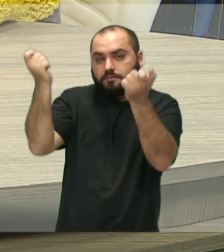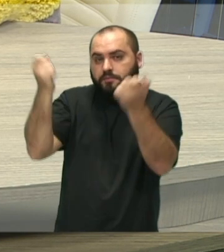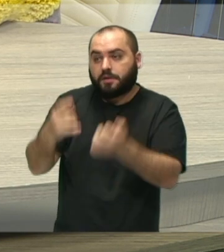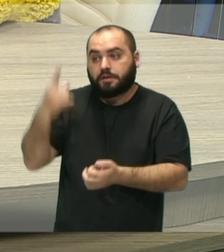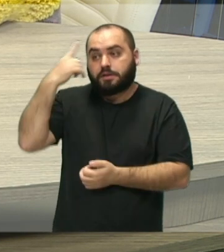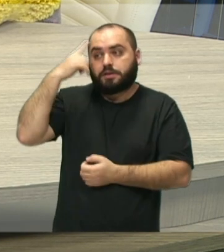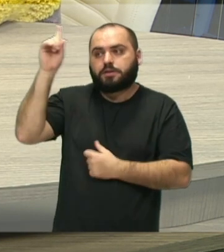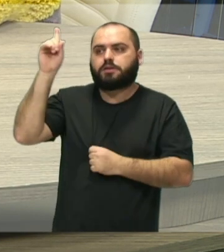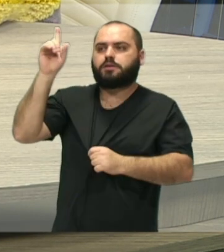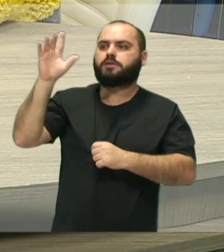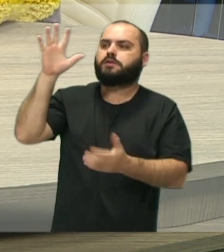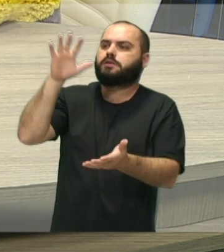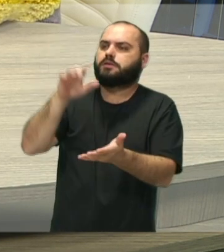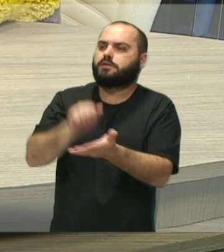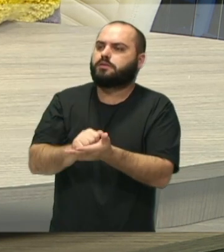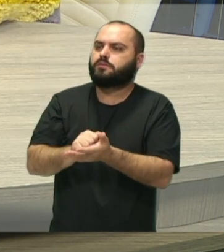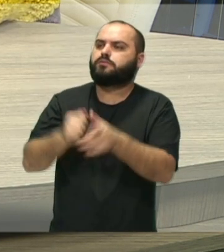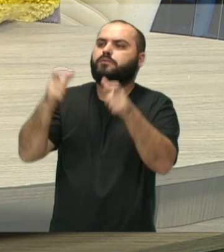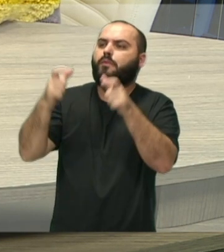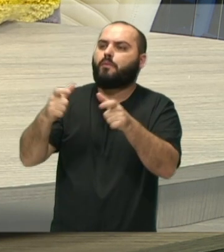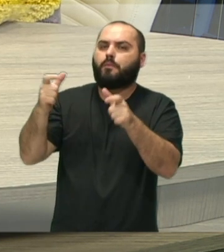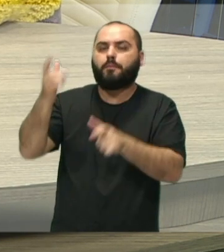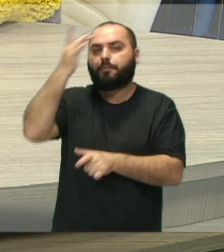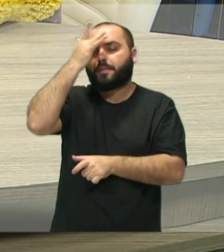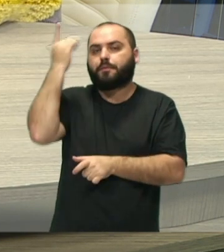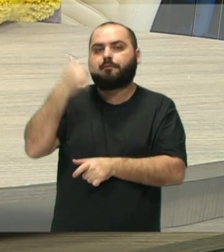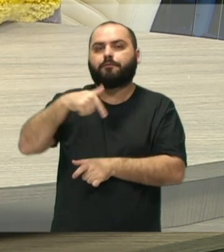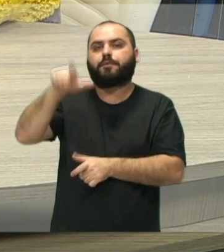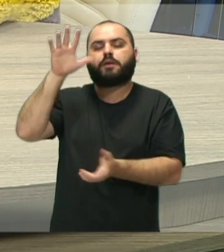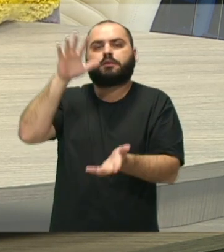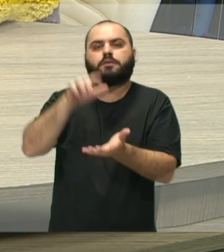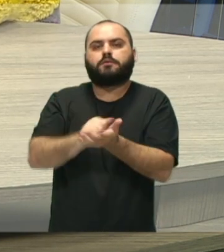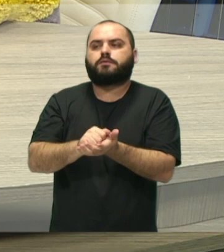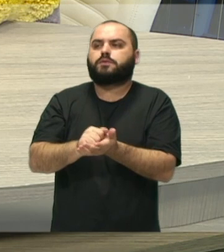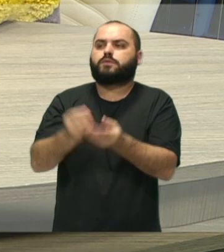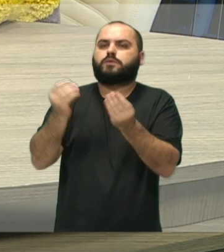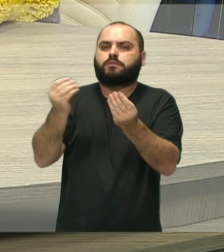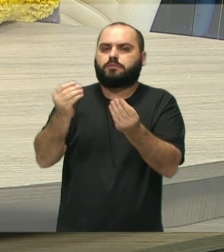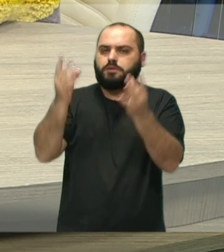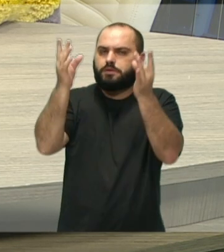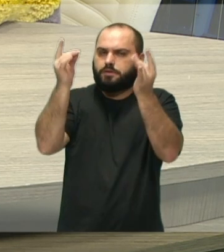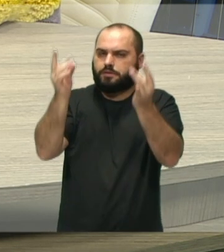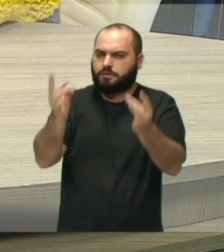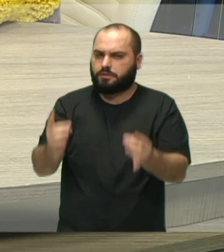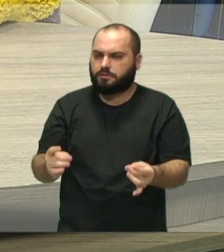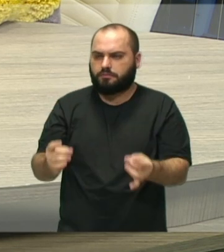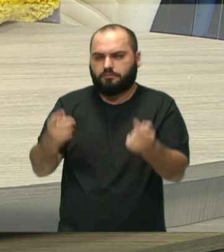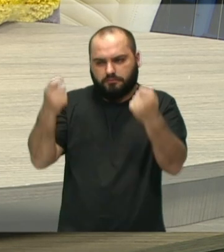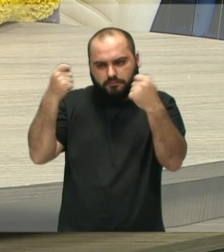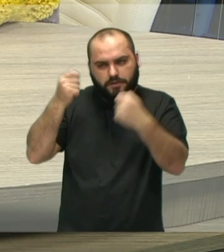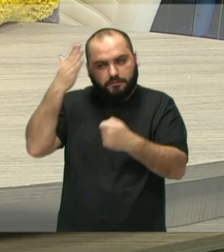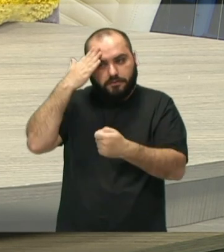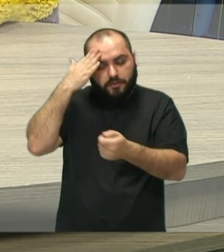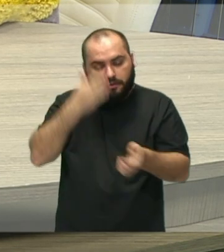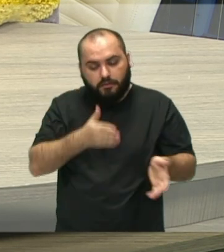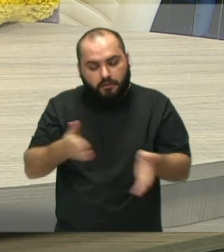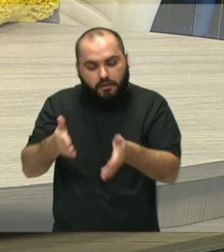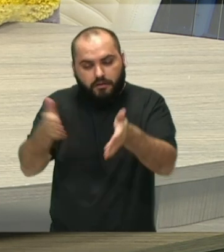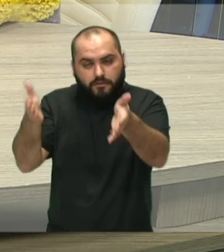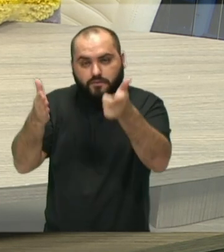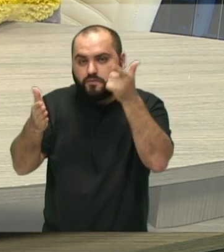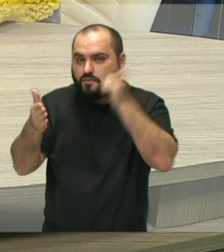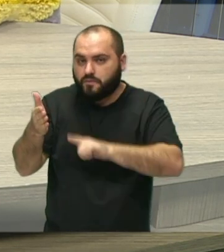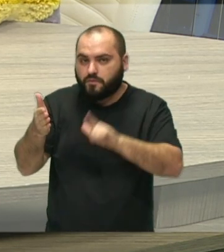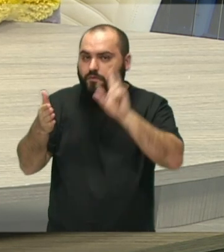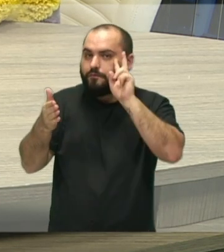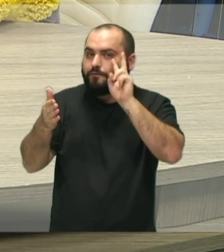das inscrições, onde a pessoa vai para se inscrever, me dá todos os dados aí de qual é o caminho das pedras para que a gente